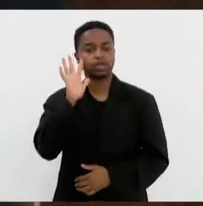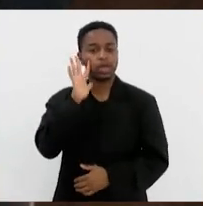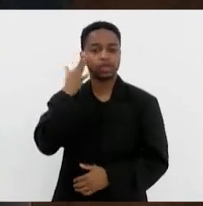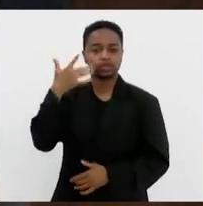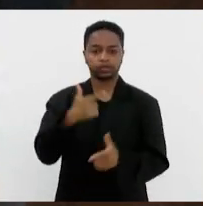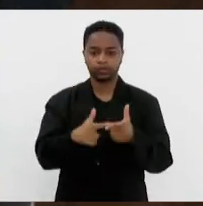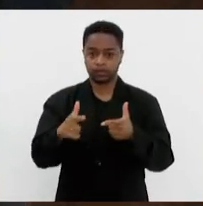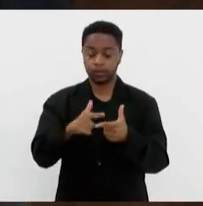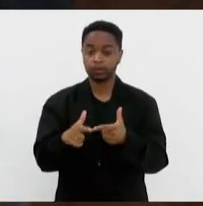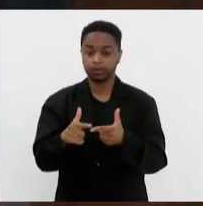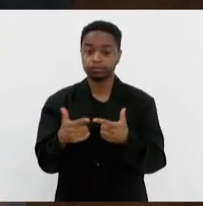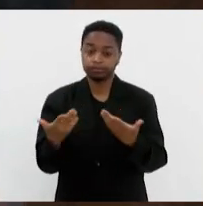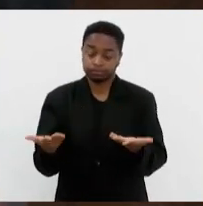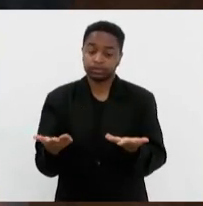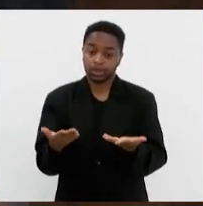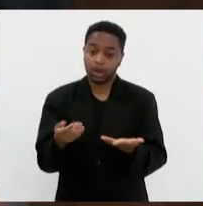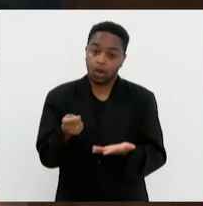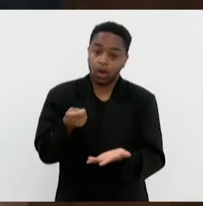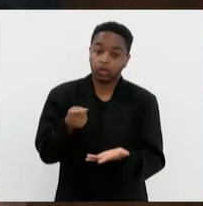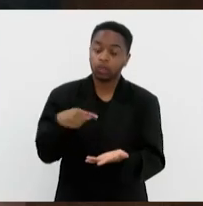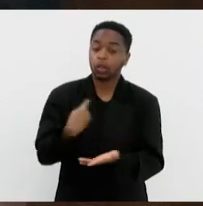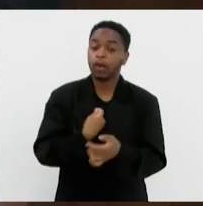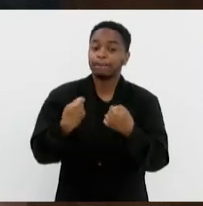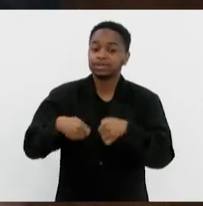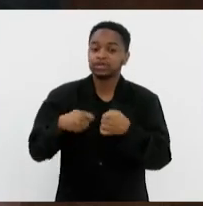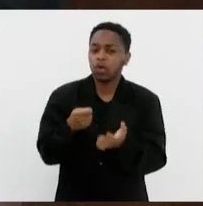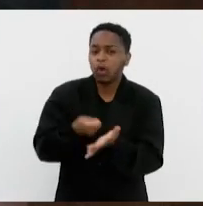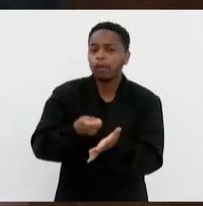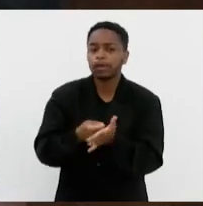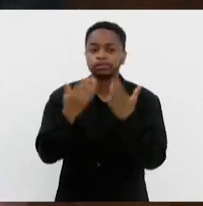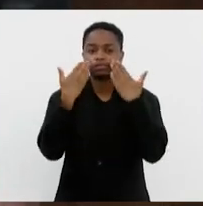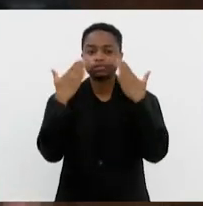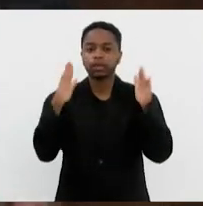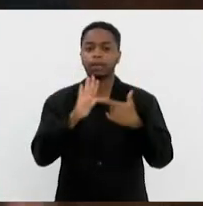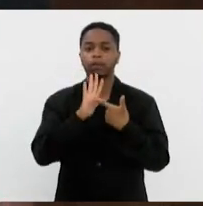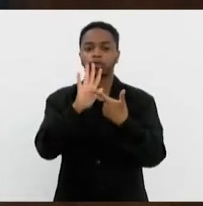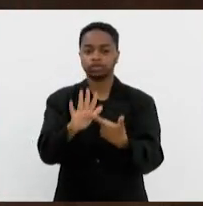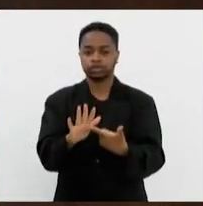parada, obrigatoriamente a gente tem que fazer um reconhecimento público.